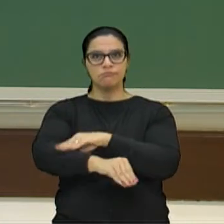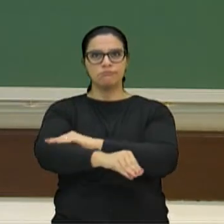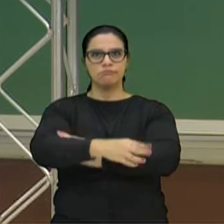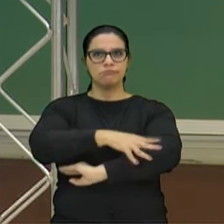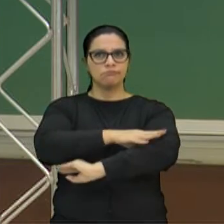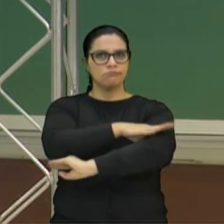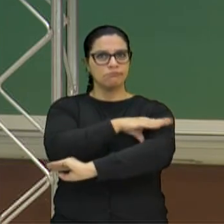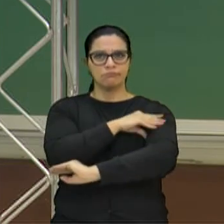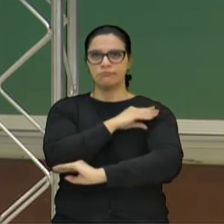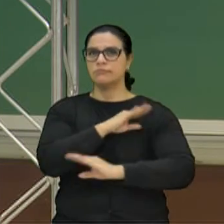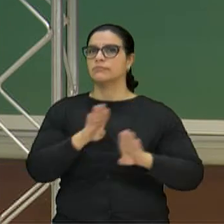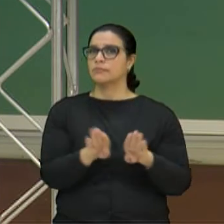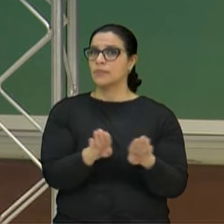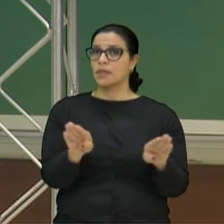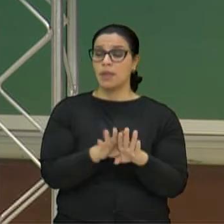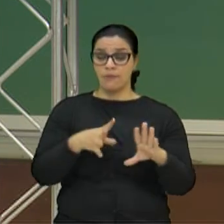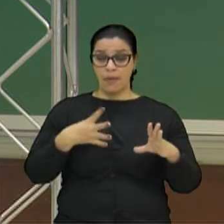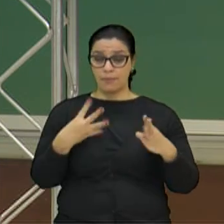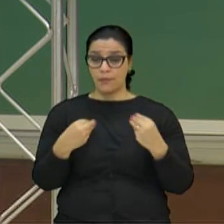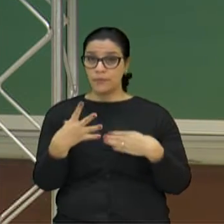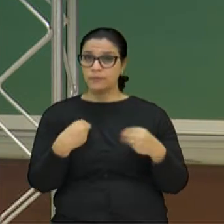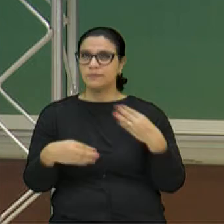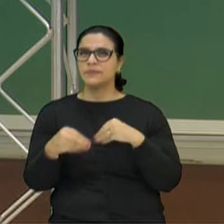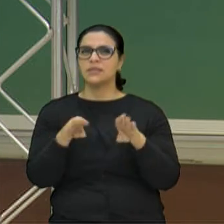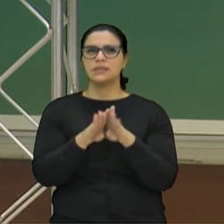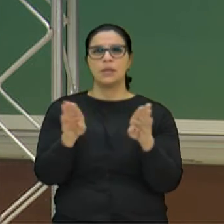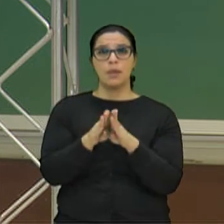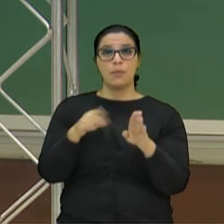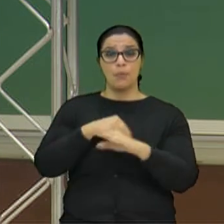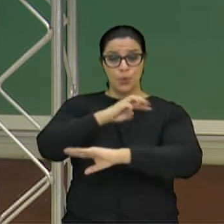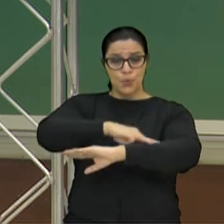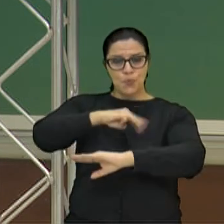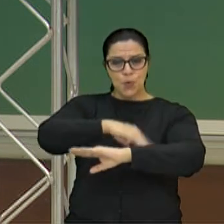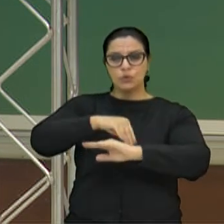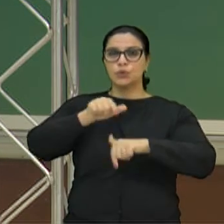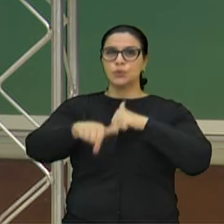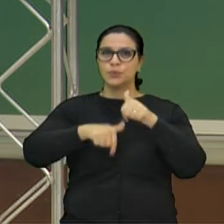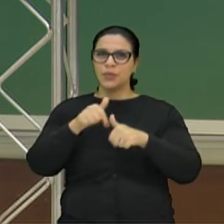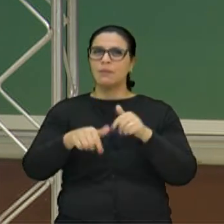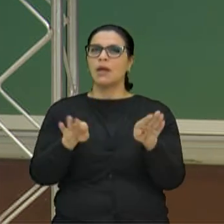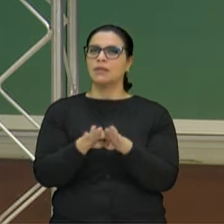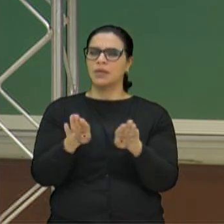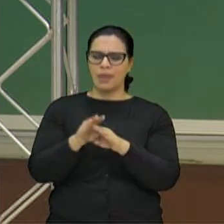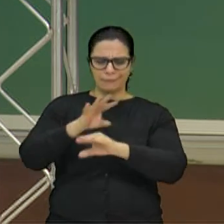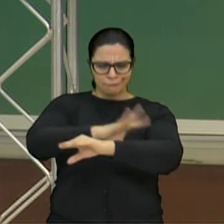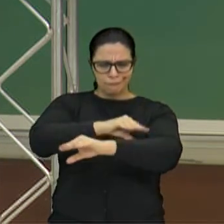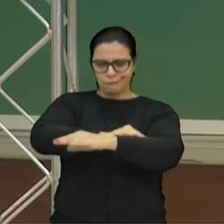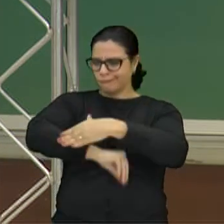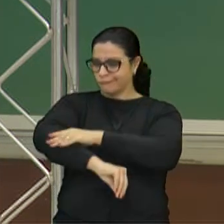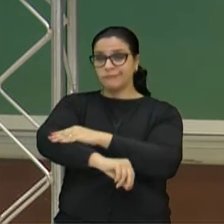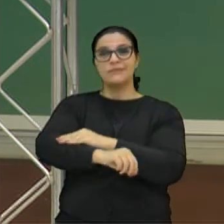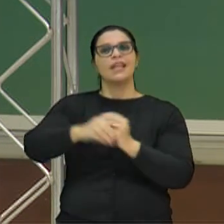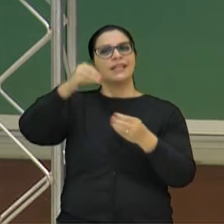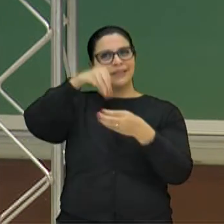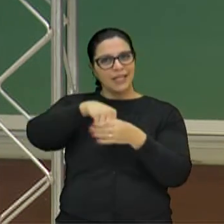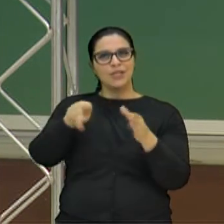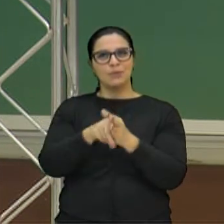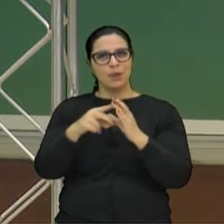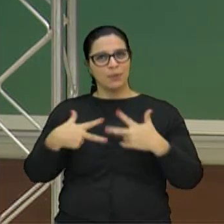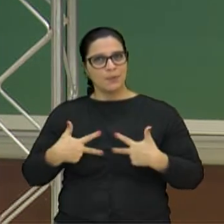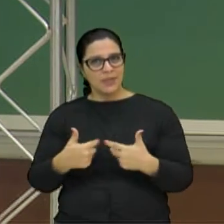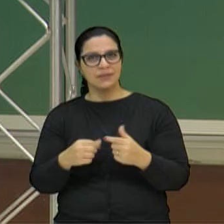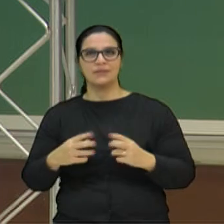de mexer na minha musculatura, trabalhar a minha musculatura, entra dentro da ginástica de